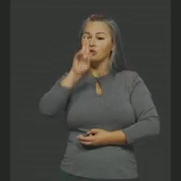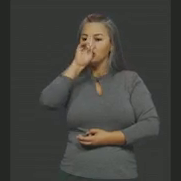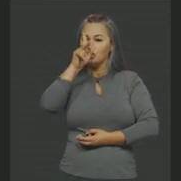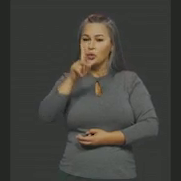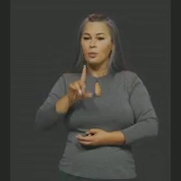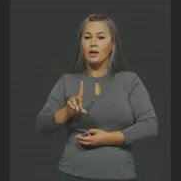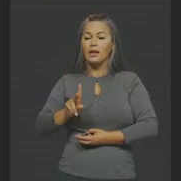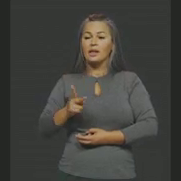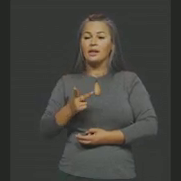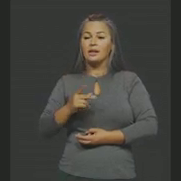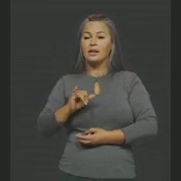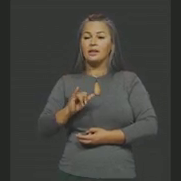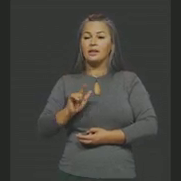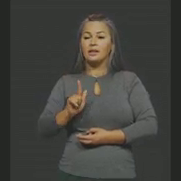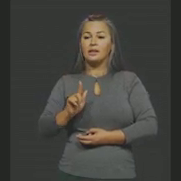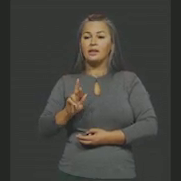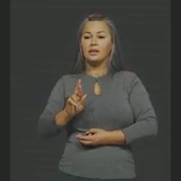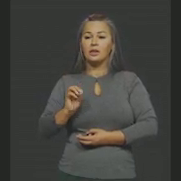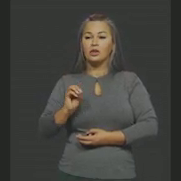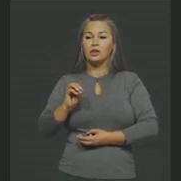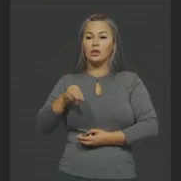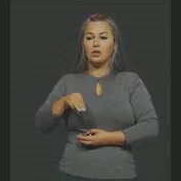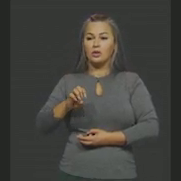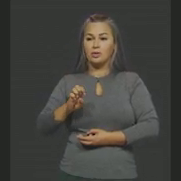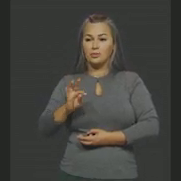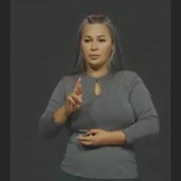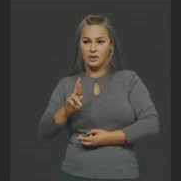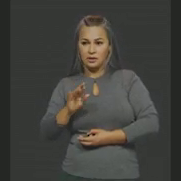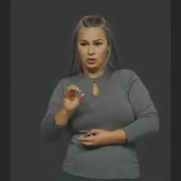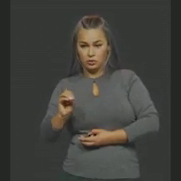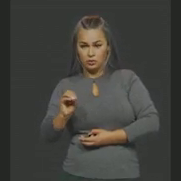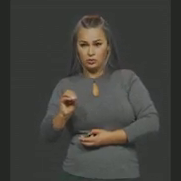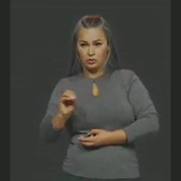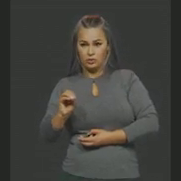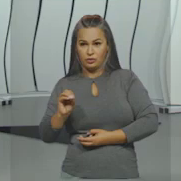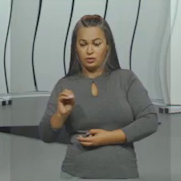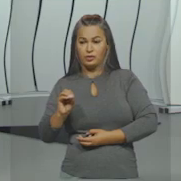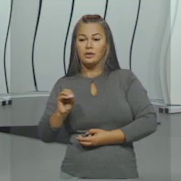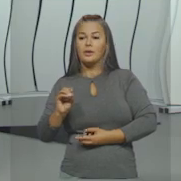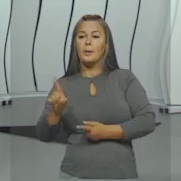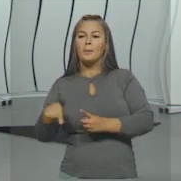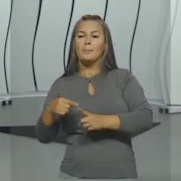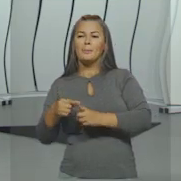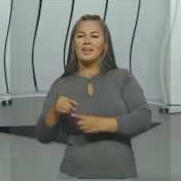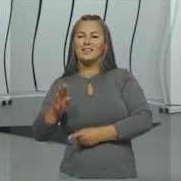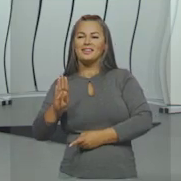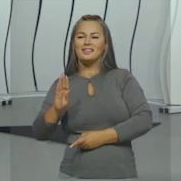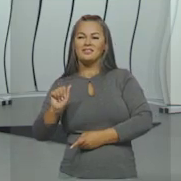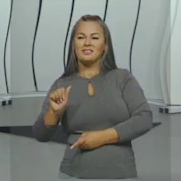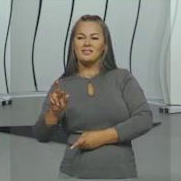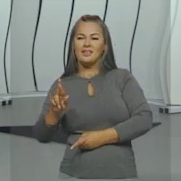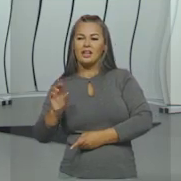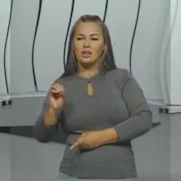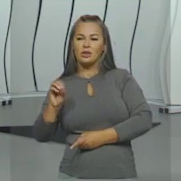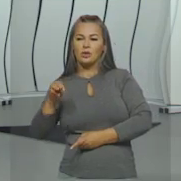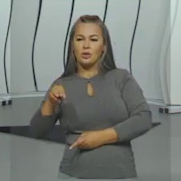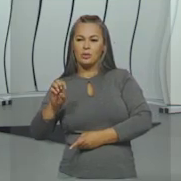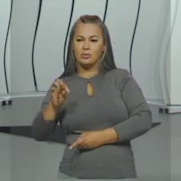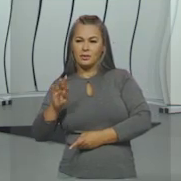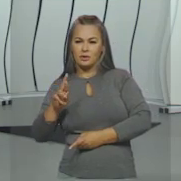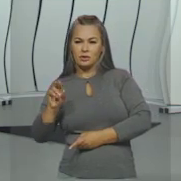moléculas de água que está no ar. E o barômetro. O barômetro tem um nome assim um pouquinho mais estranho, mas é ele que mede a